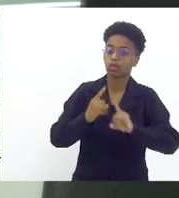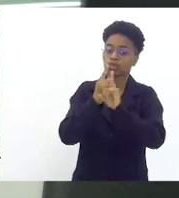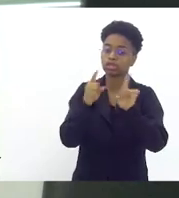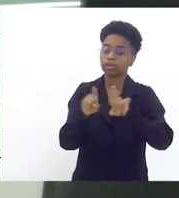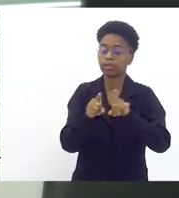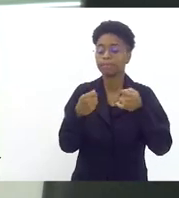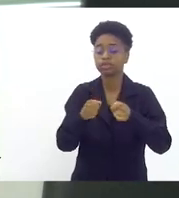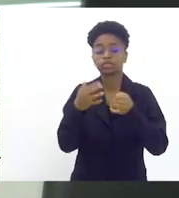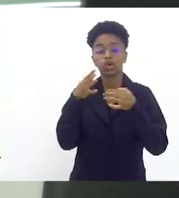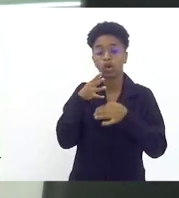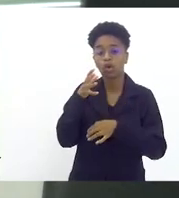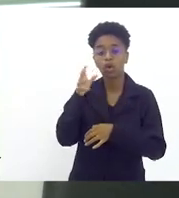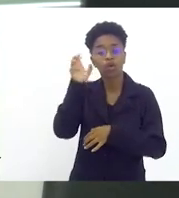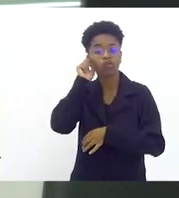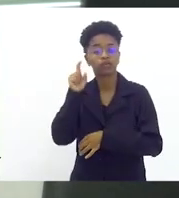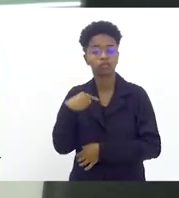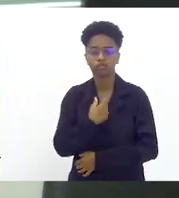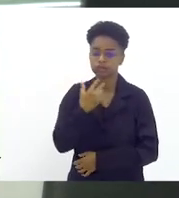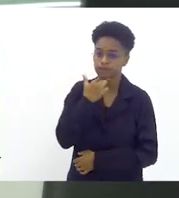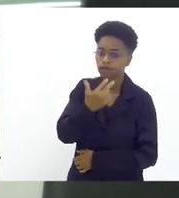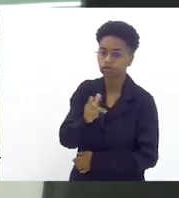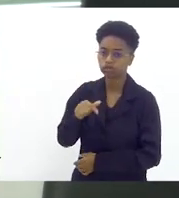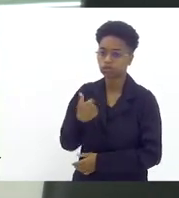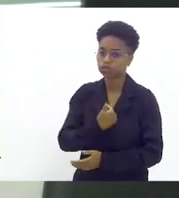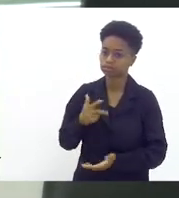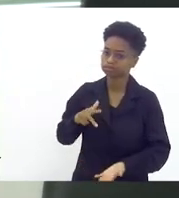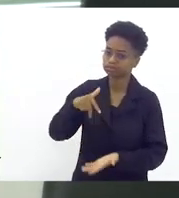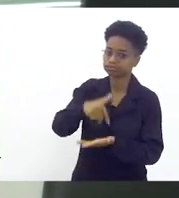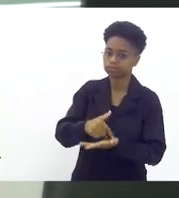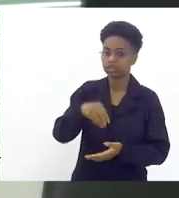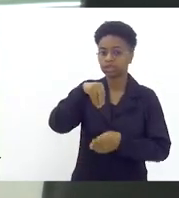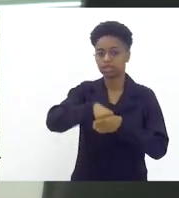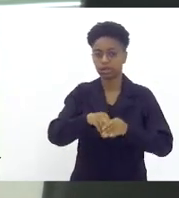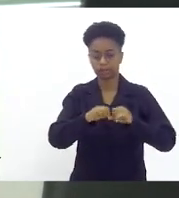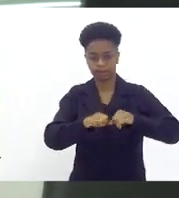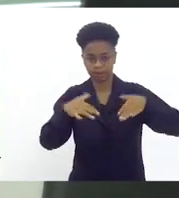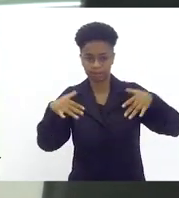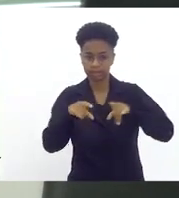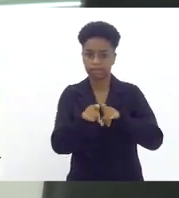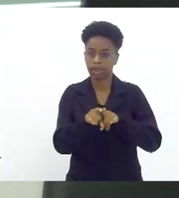que escutar, né, a nossa voz e o nosso protagonismo no parlamento. E agora,